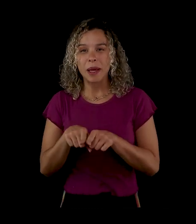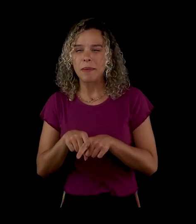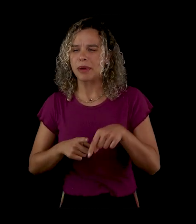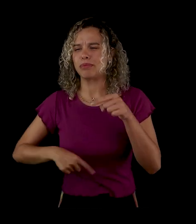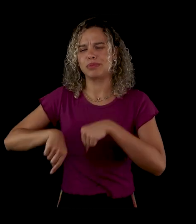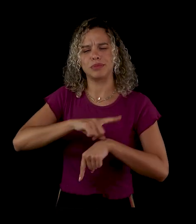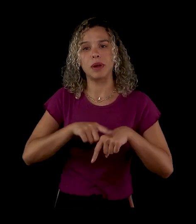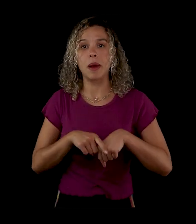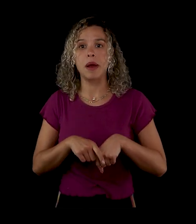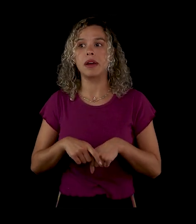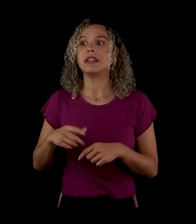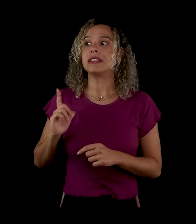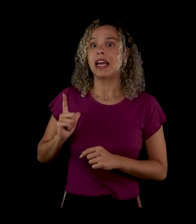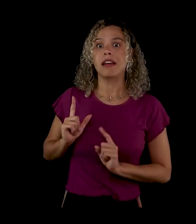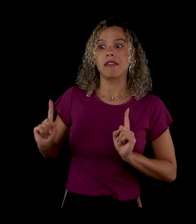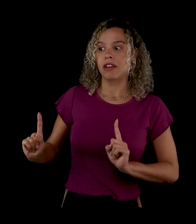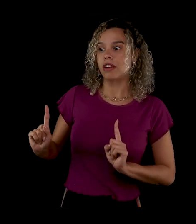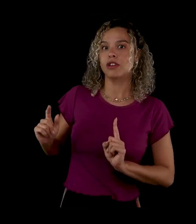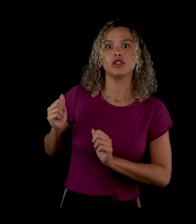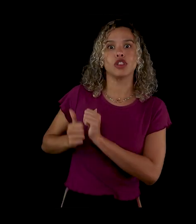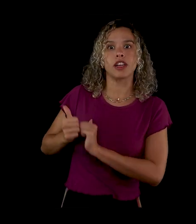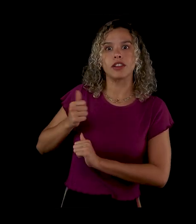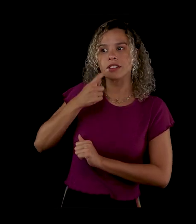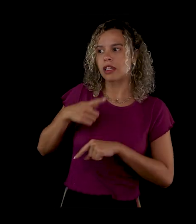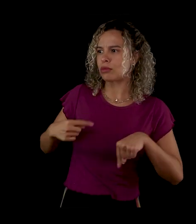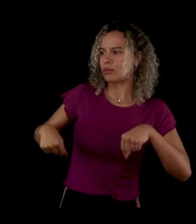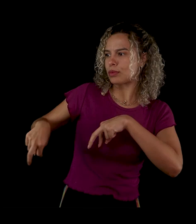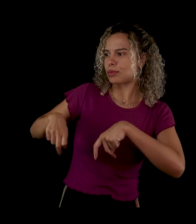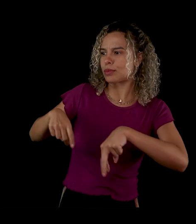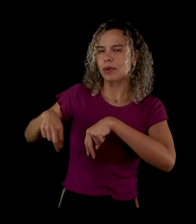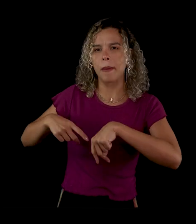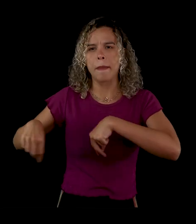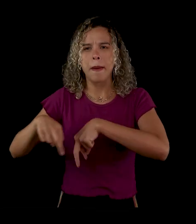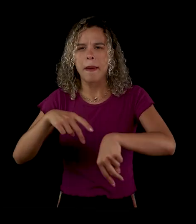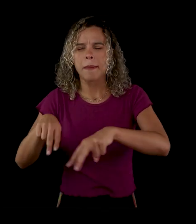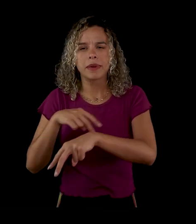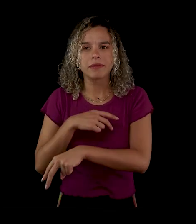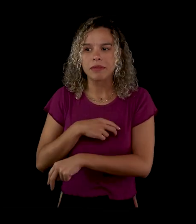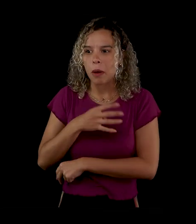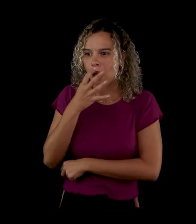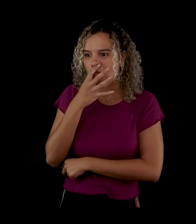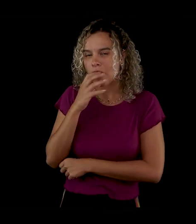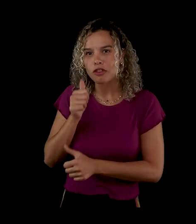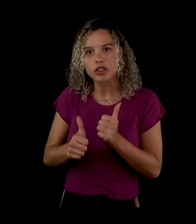fazia dobradinha com grandes jogadores do Santos. Foi a maior escola de